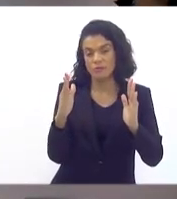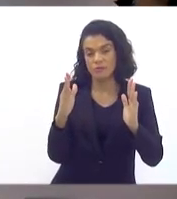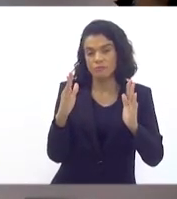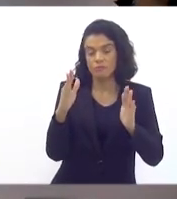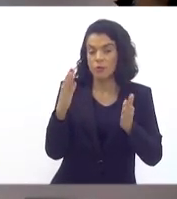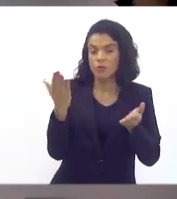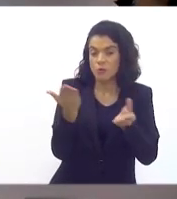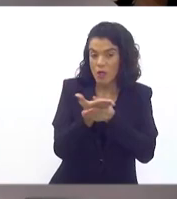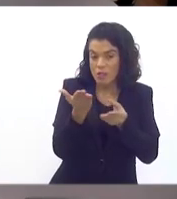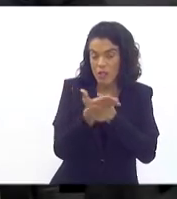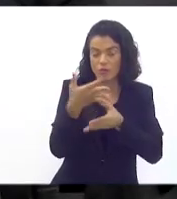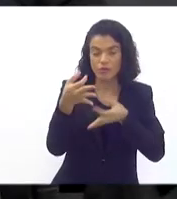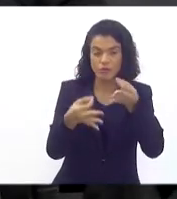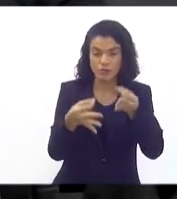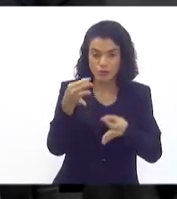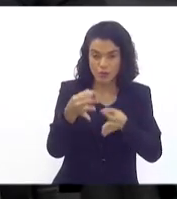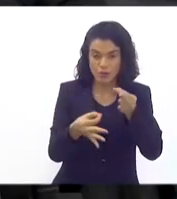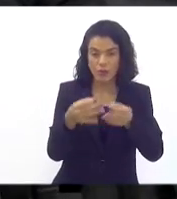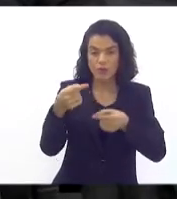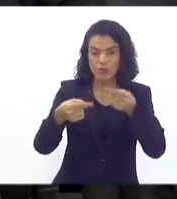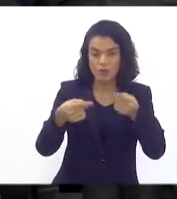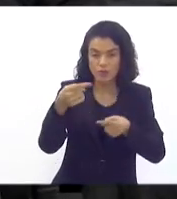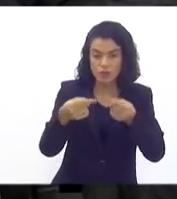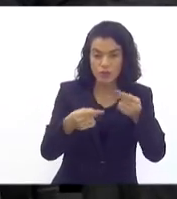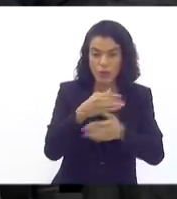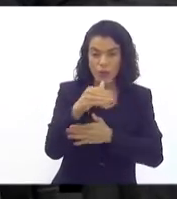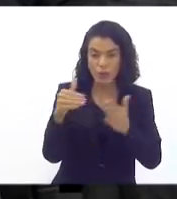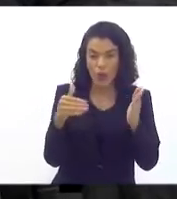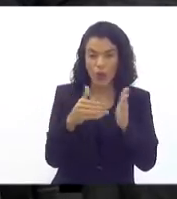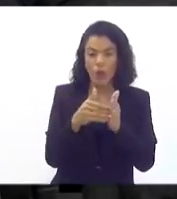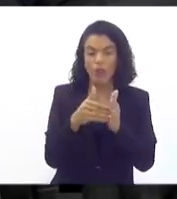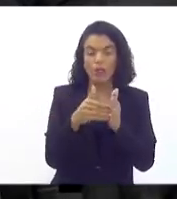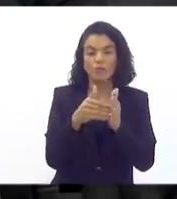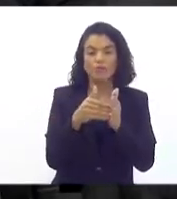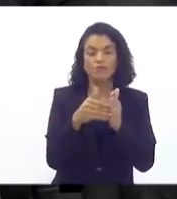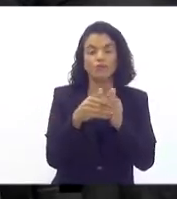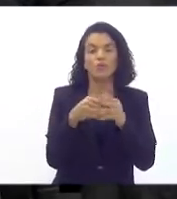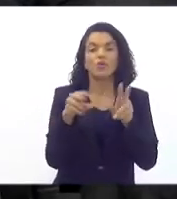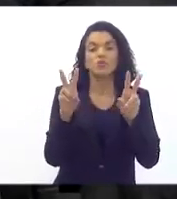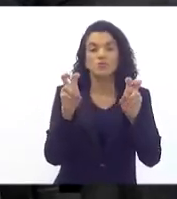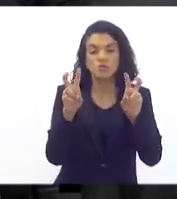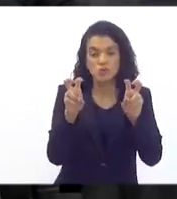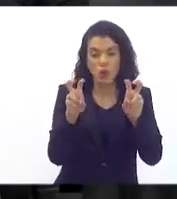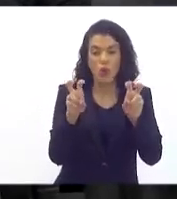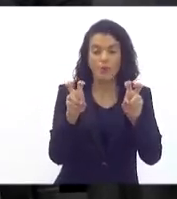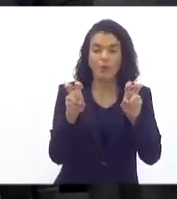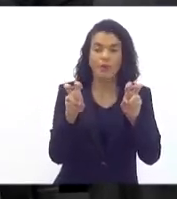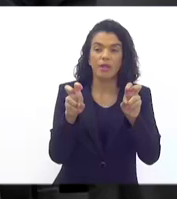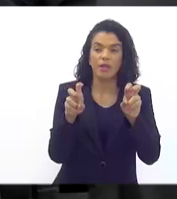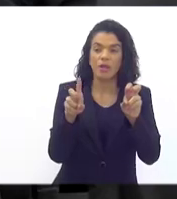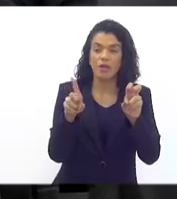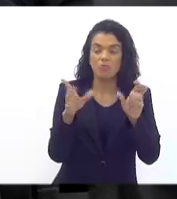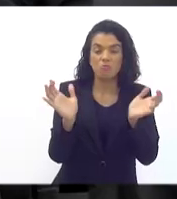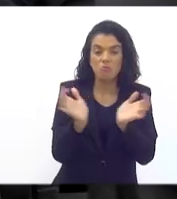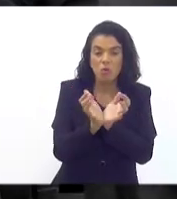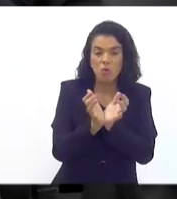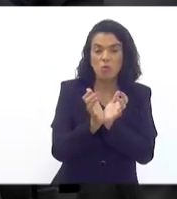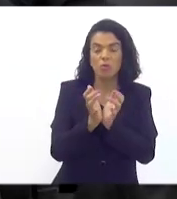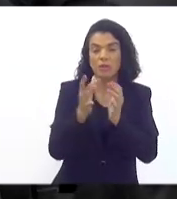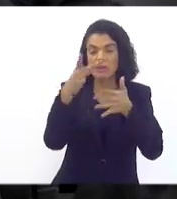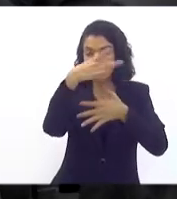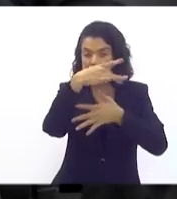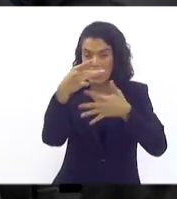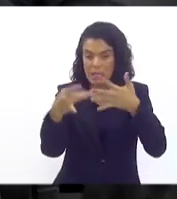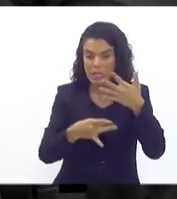judiciário né as discussões todas onde ela iniciou onde era acabou a gente fez um um elenco é bem detalhado de todos